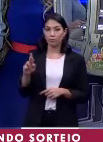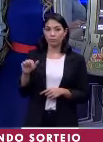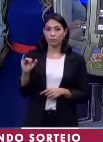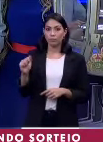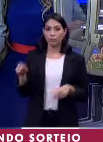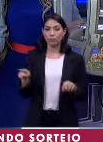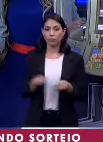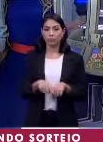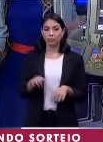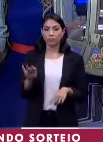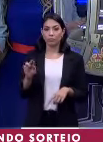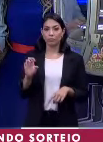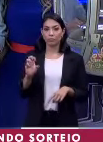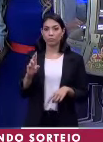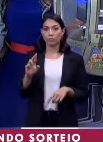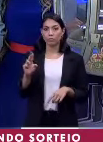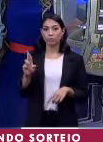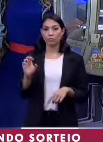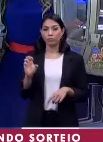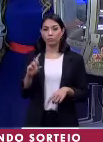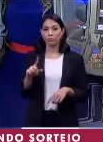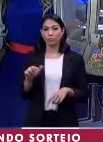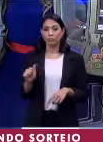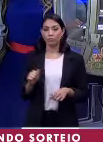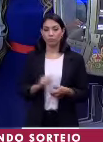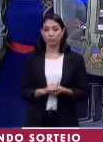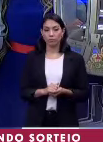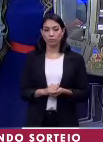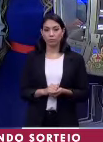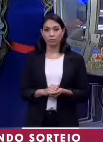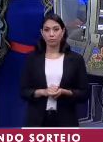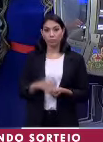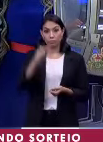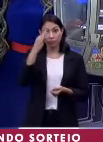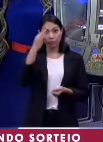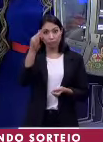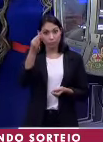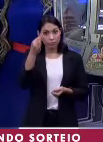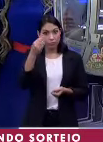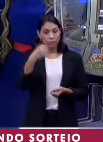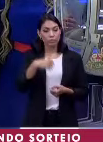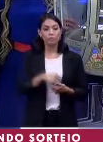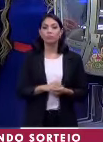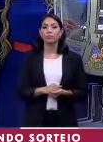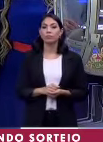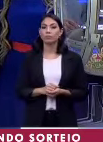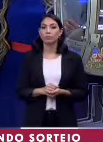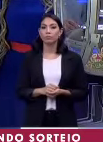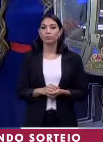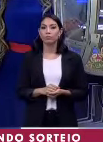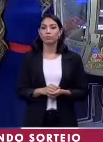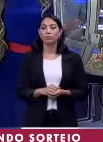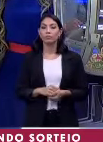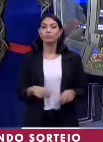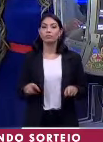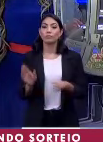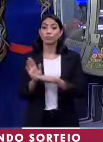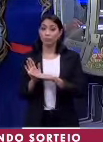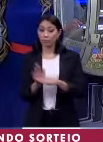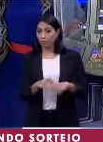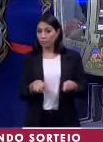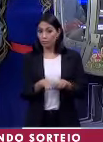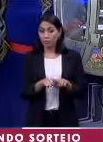de Souza e Tereza Marques, estão aqui atentas a todos os detalhes, muito obrigado. Contamos ainda com o auxílio das nossas garotas da